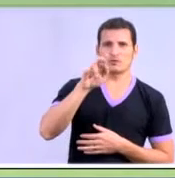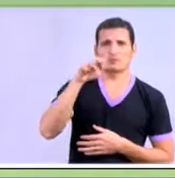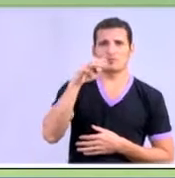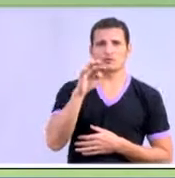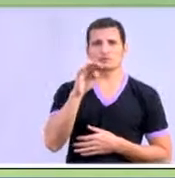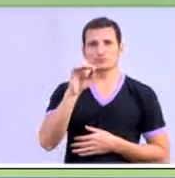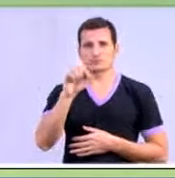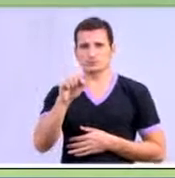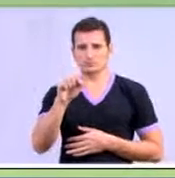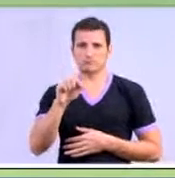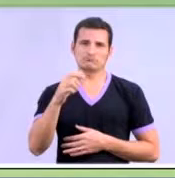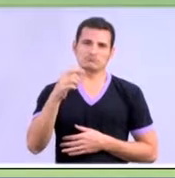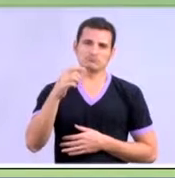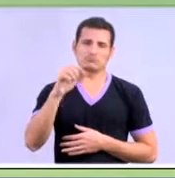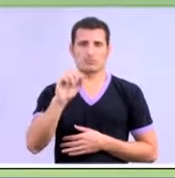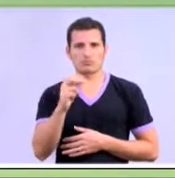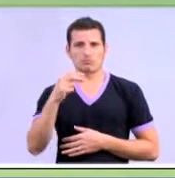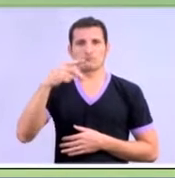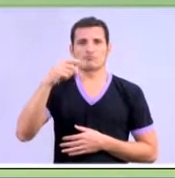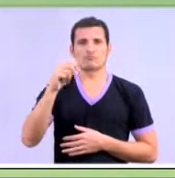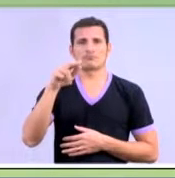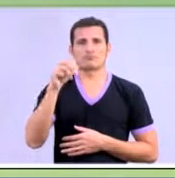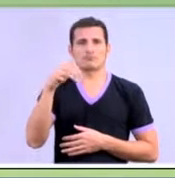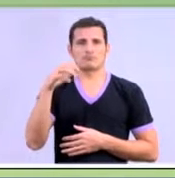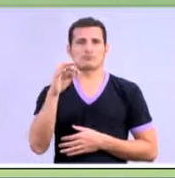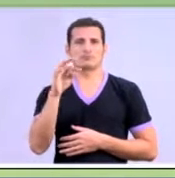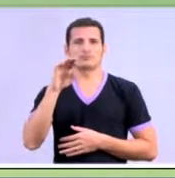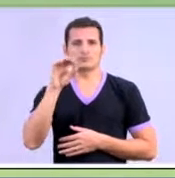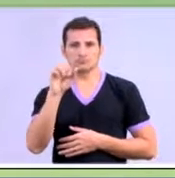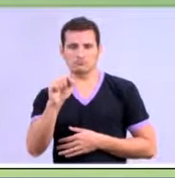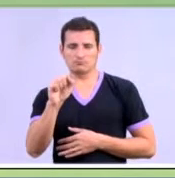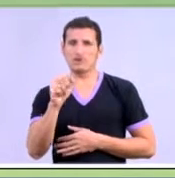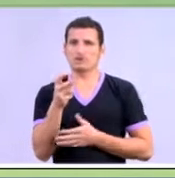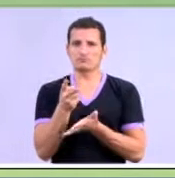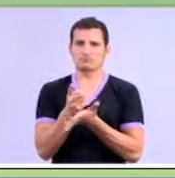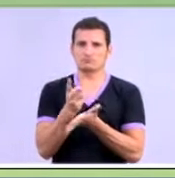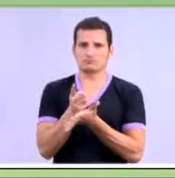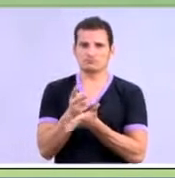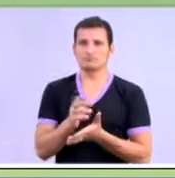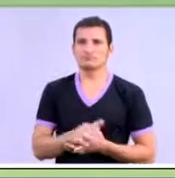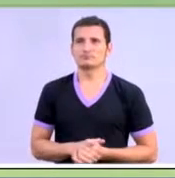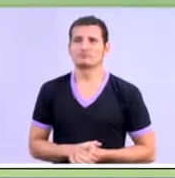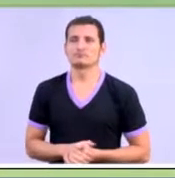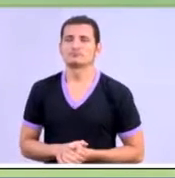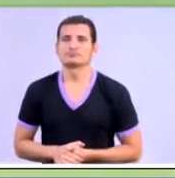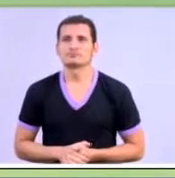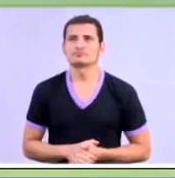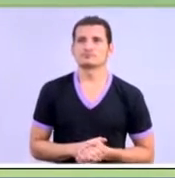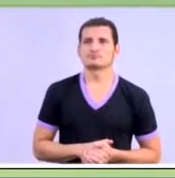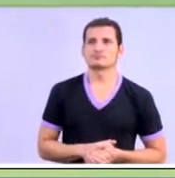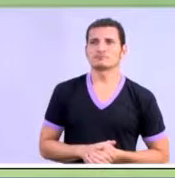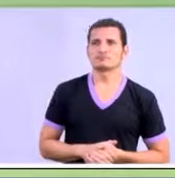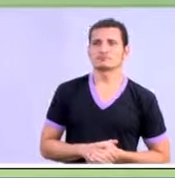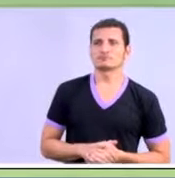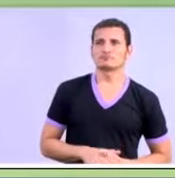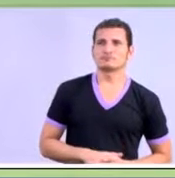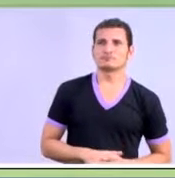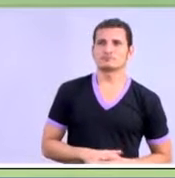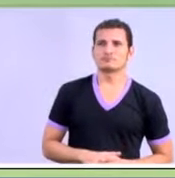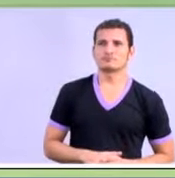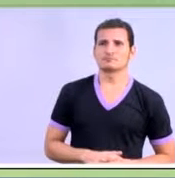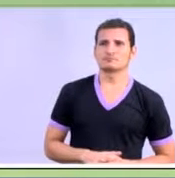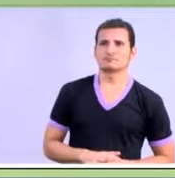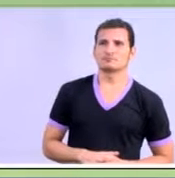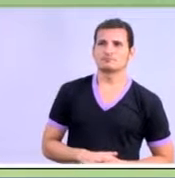Mas parâmetro e argumento é a mesma coisa, tá? A melhor maneira, gente, vamos aqui. A melhor